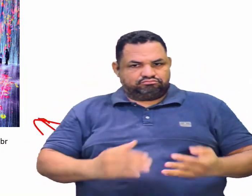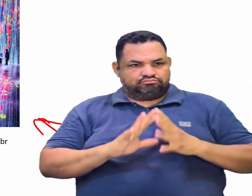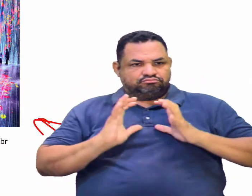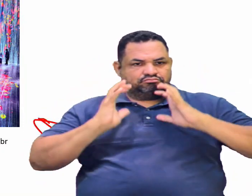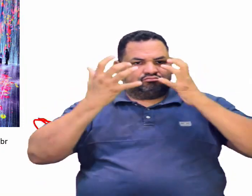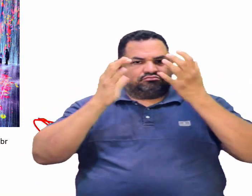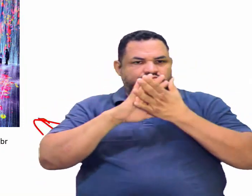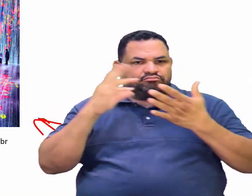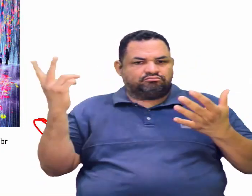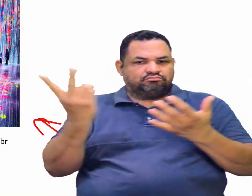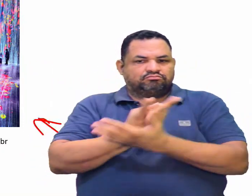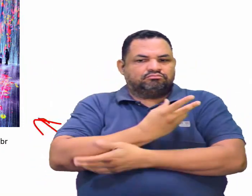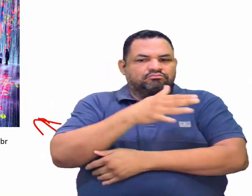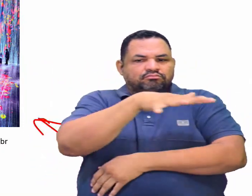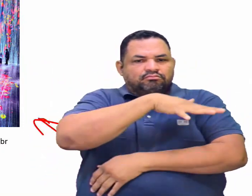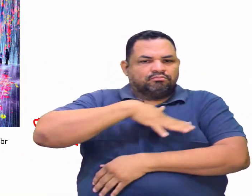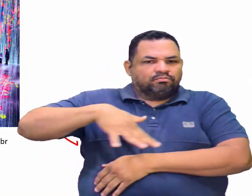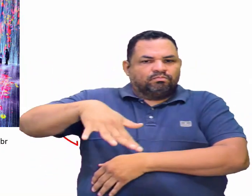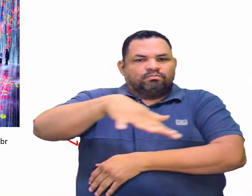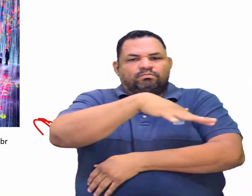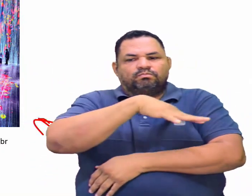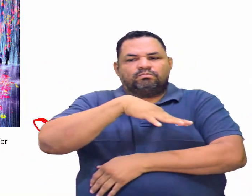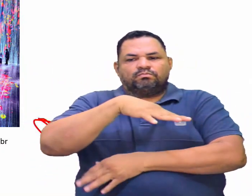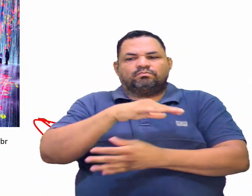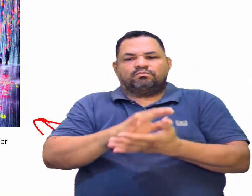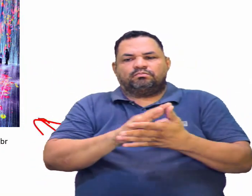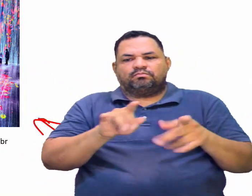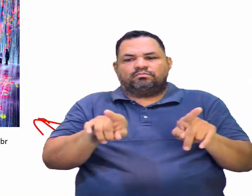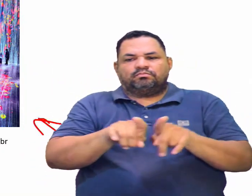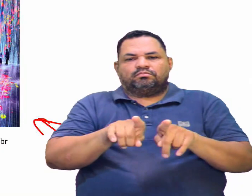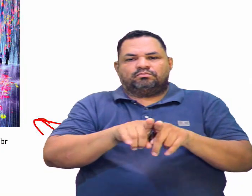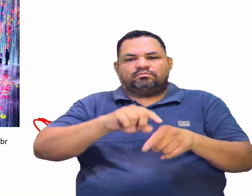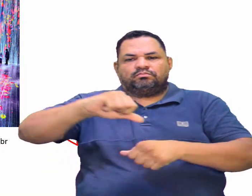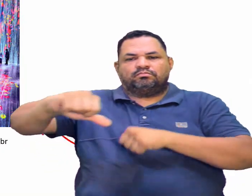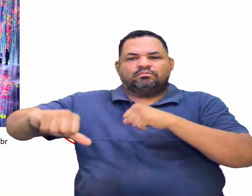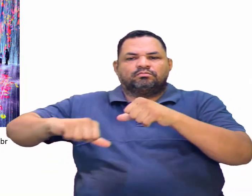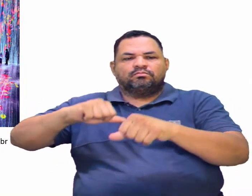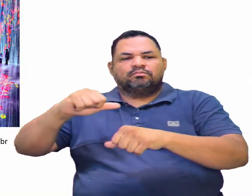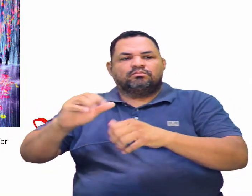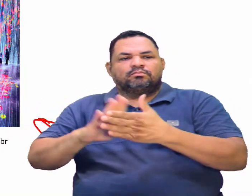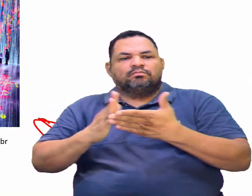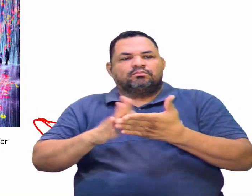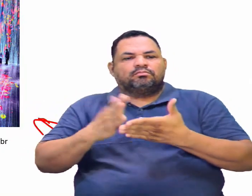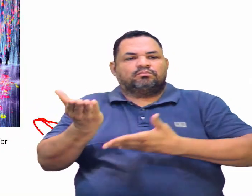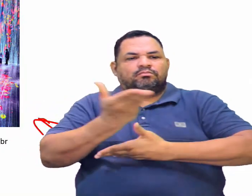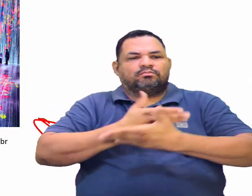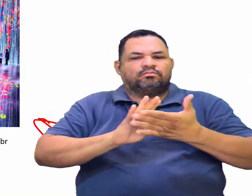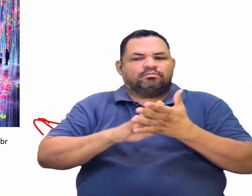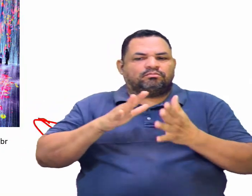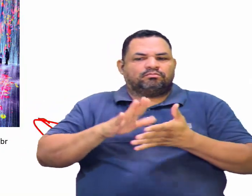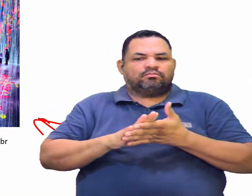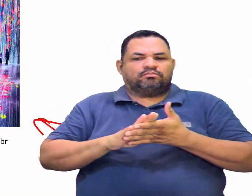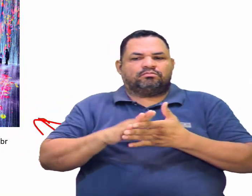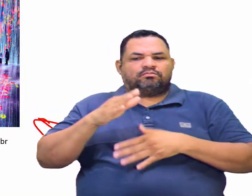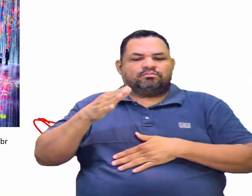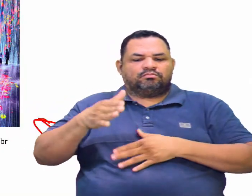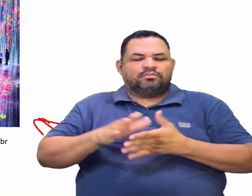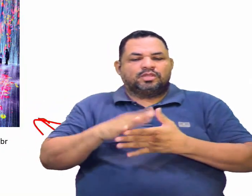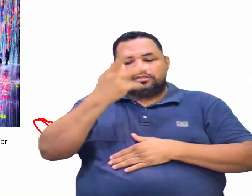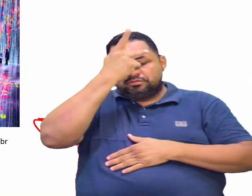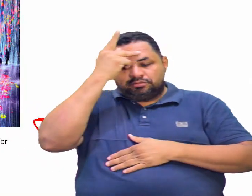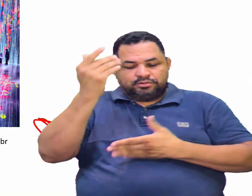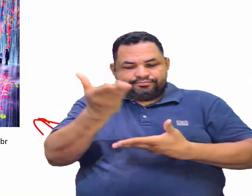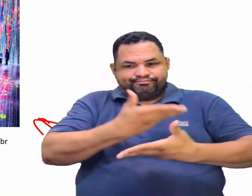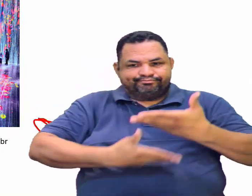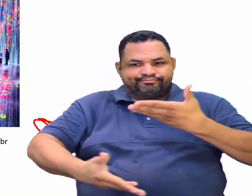no ambiente e que se modifica de acordo com as interações do público,